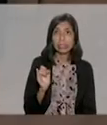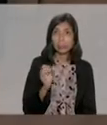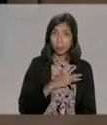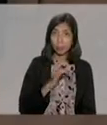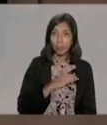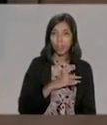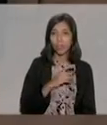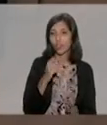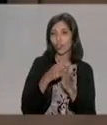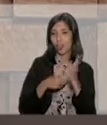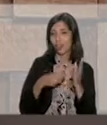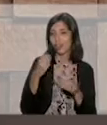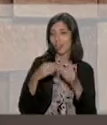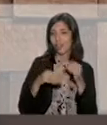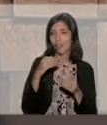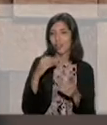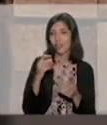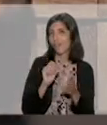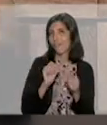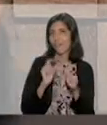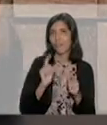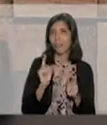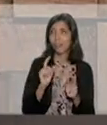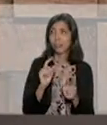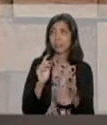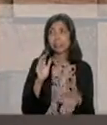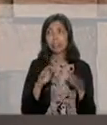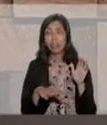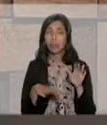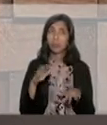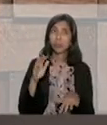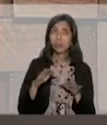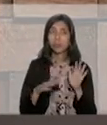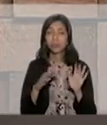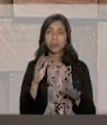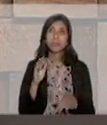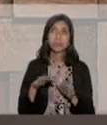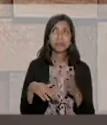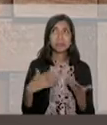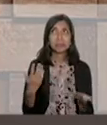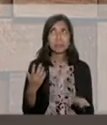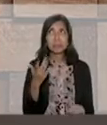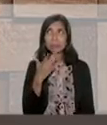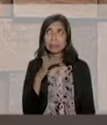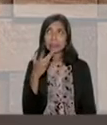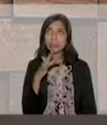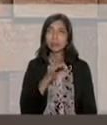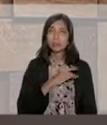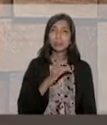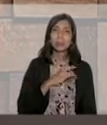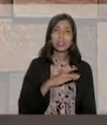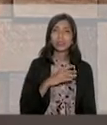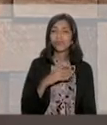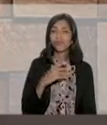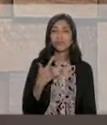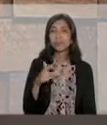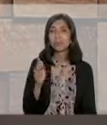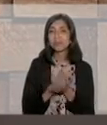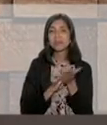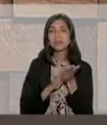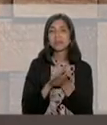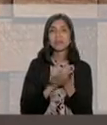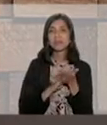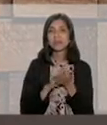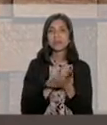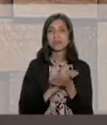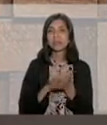eu fosse, eu não fazia novela, porque quando você pensa de tudo, talvez seja um temor que eu tenho. Eu não tenho